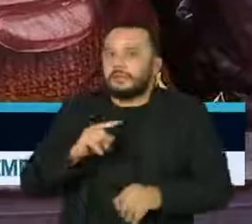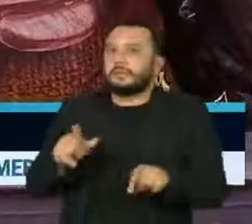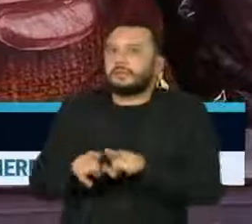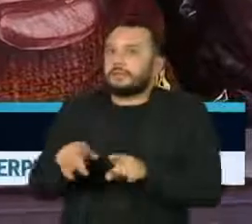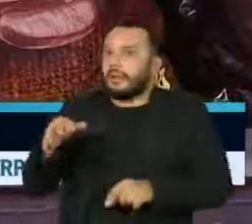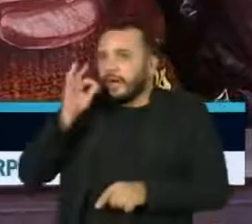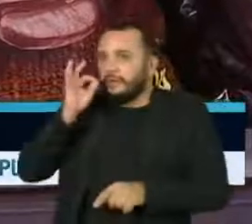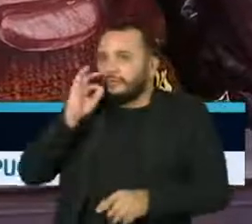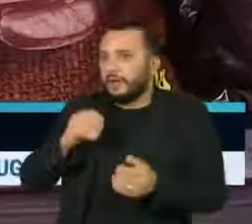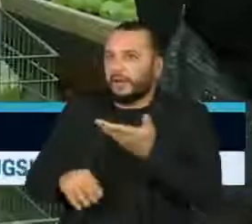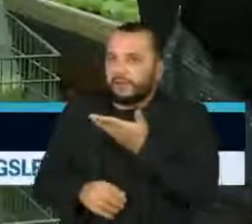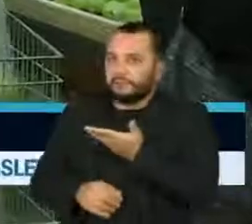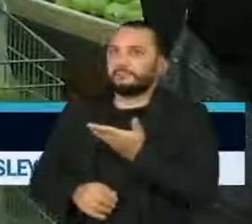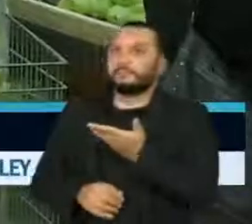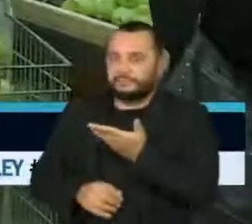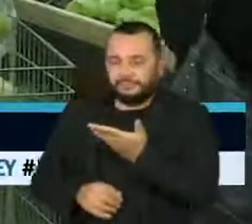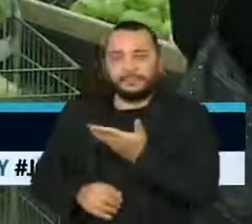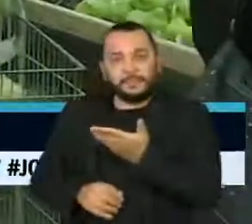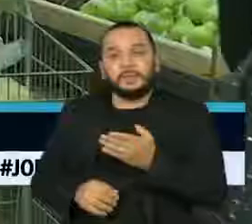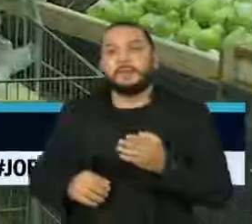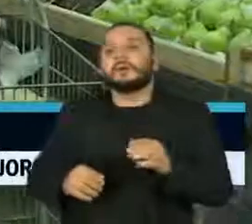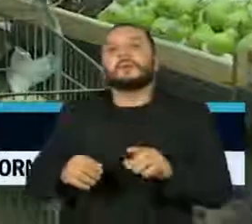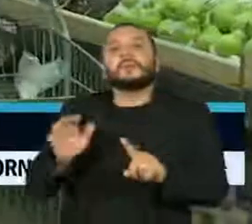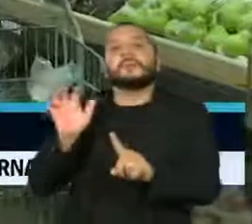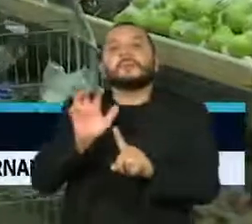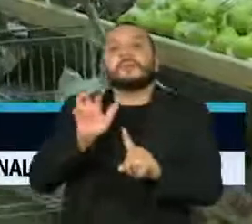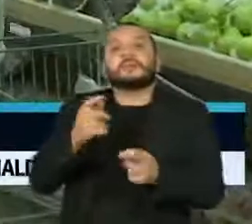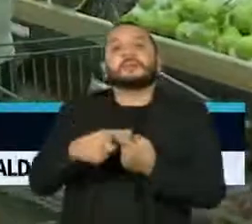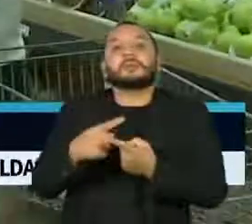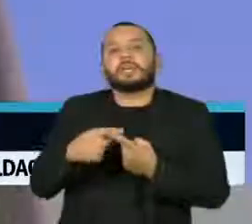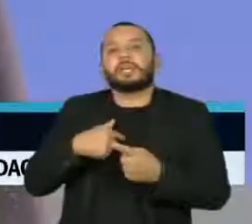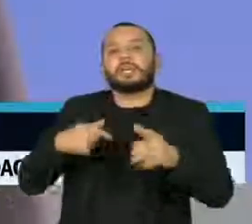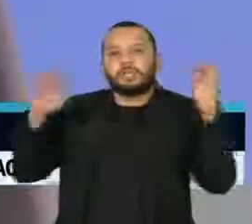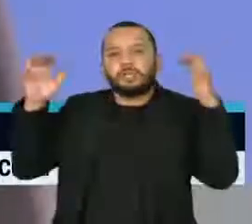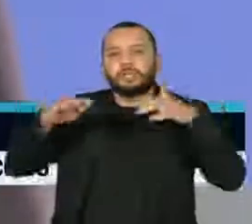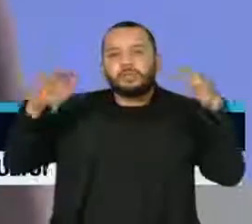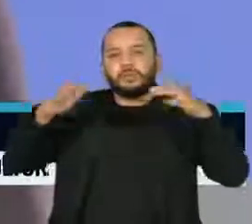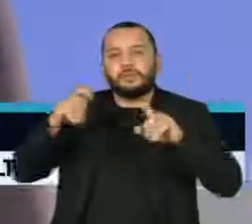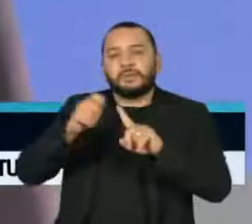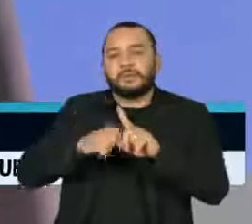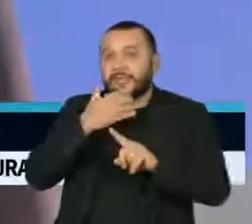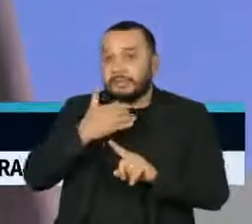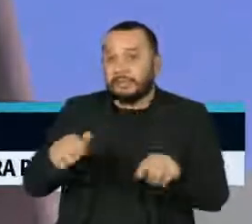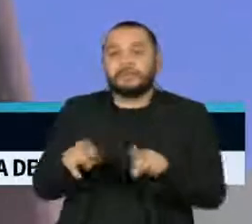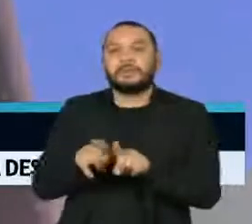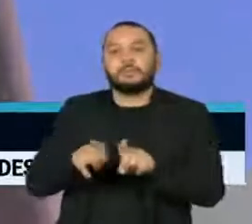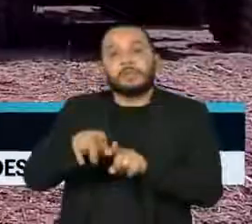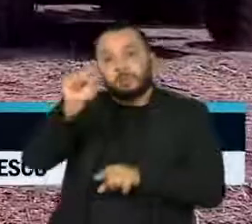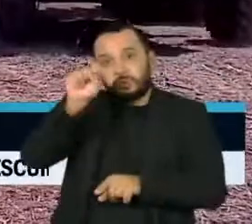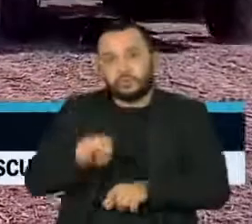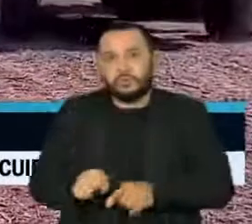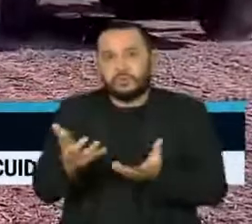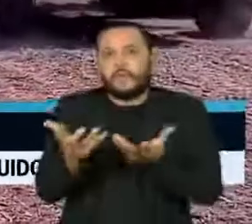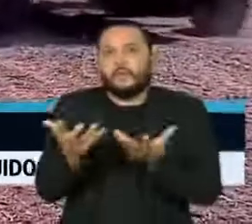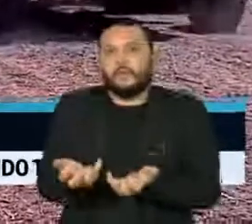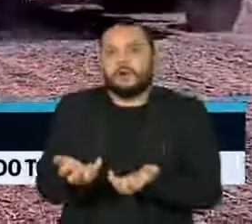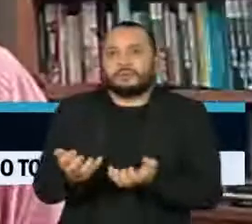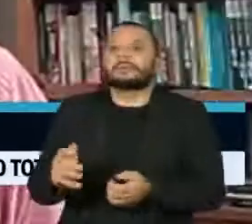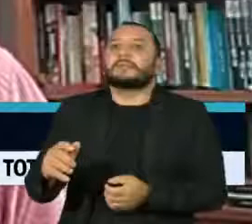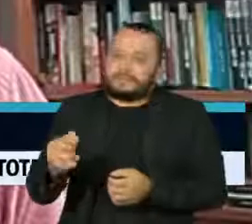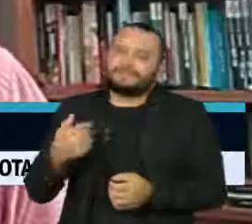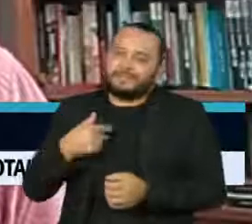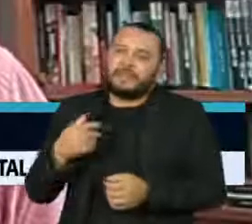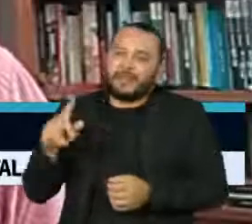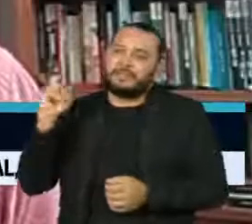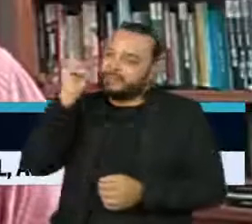café moído. Resultado principalmente das chuvas no fim do ano e a seca na região sul, que afetaram as colheitas.